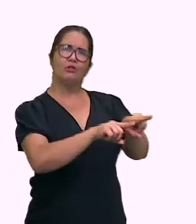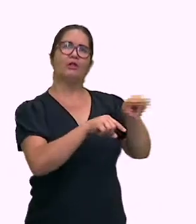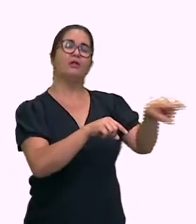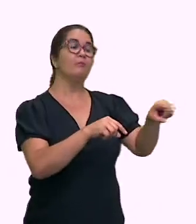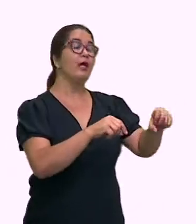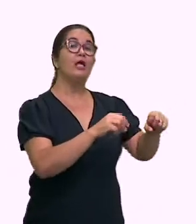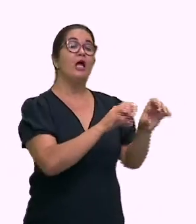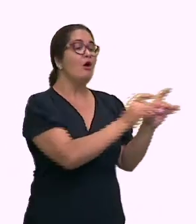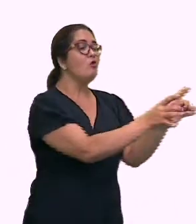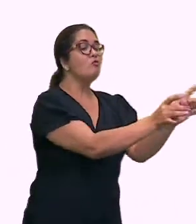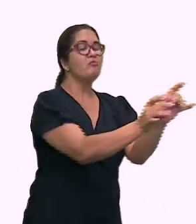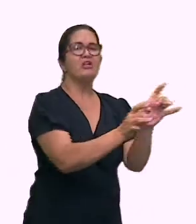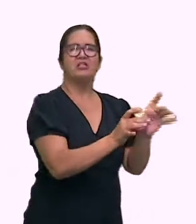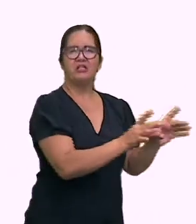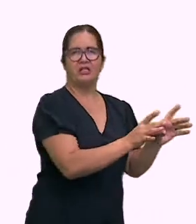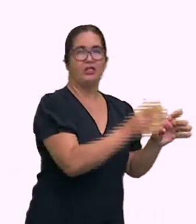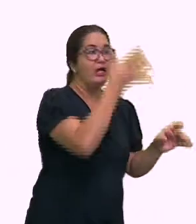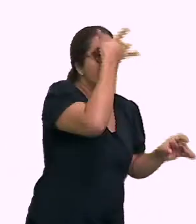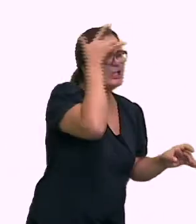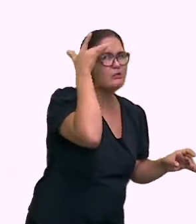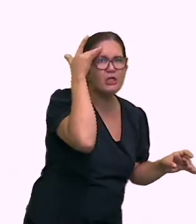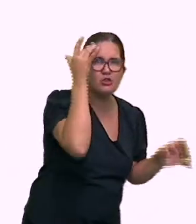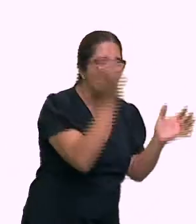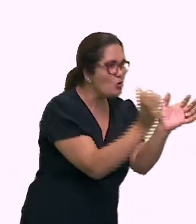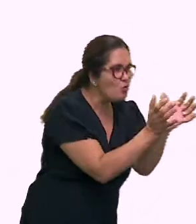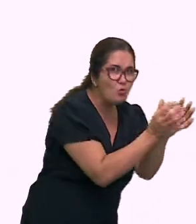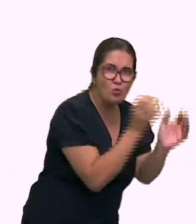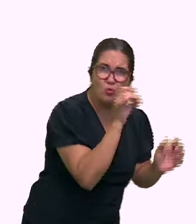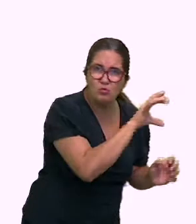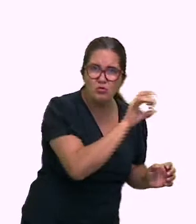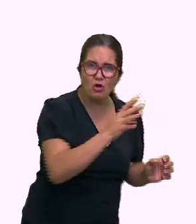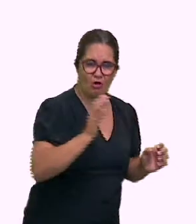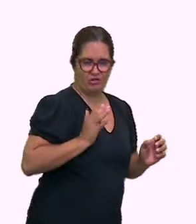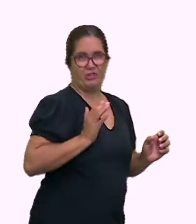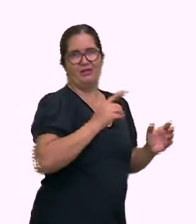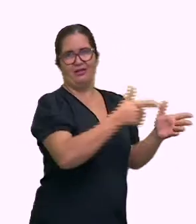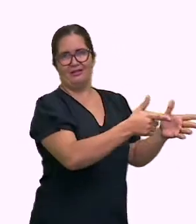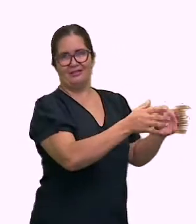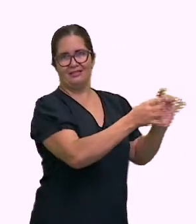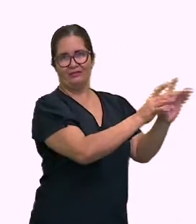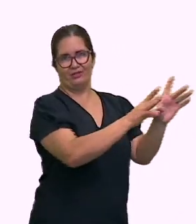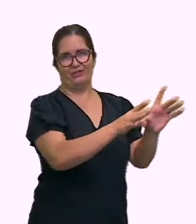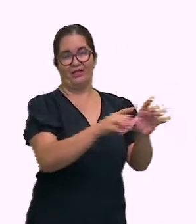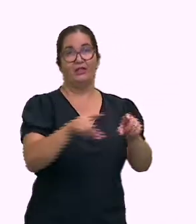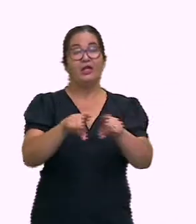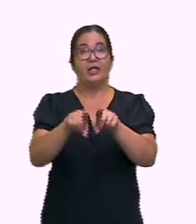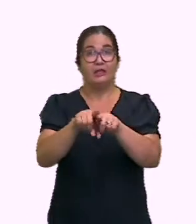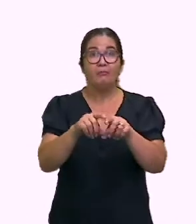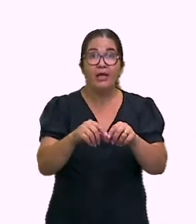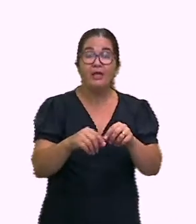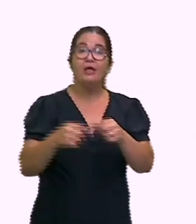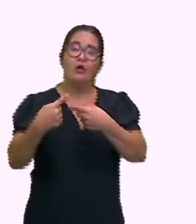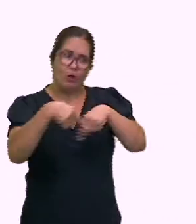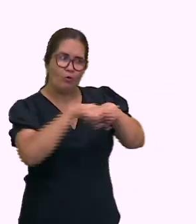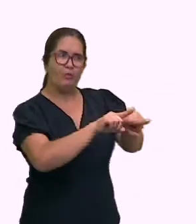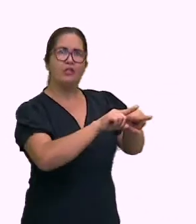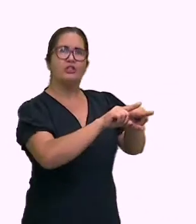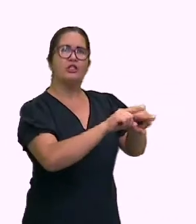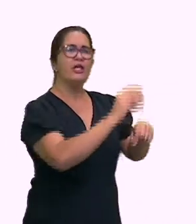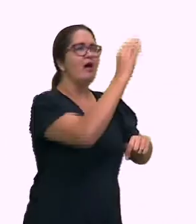condenava. O colonialismo, o clericalismo e